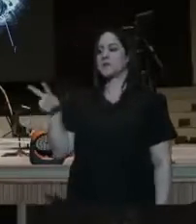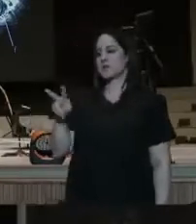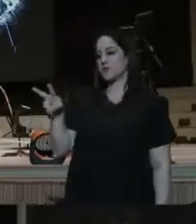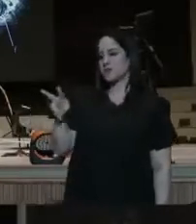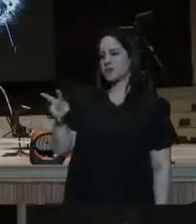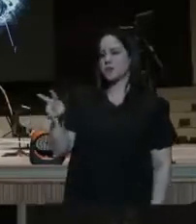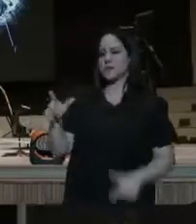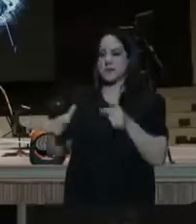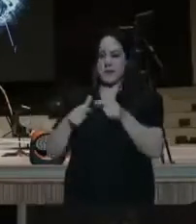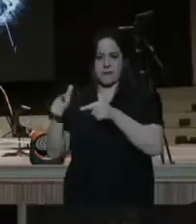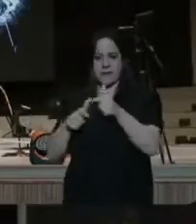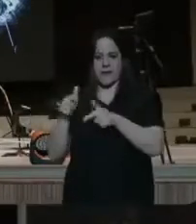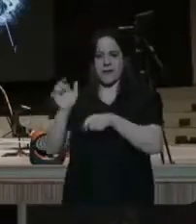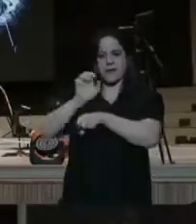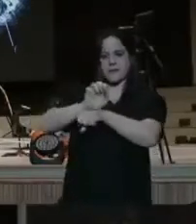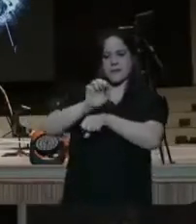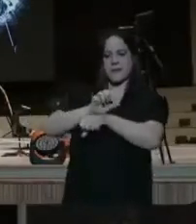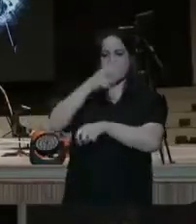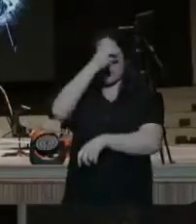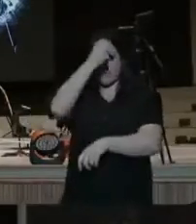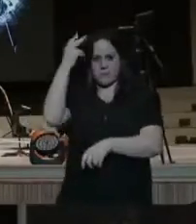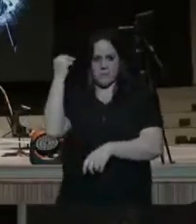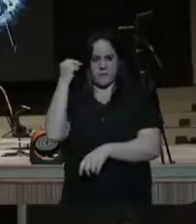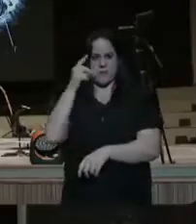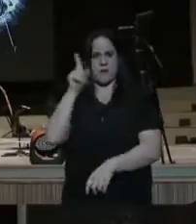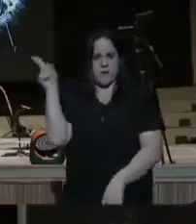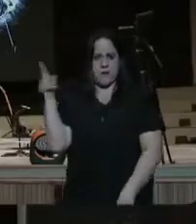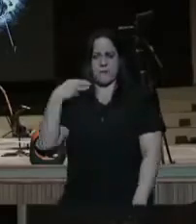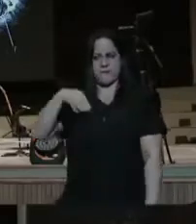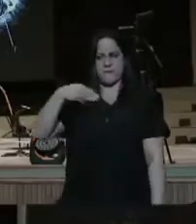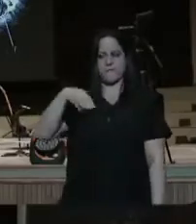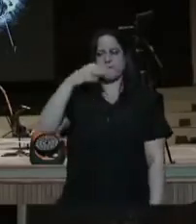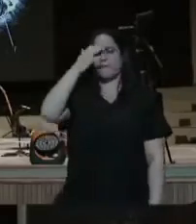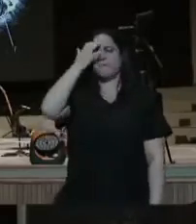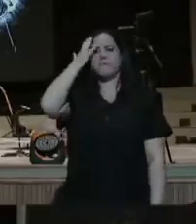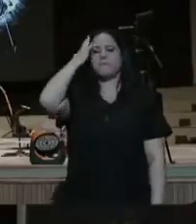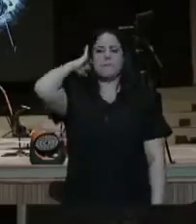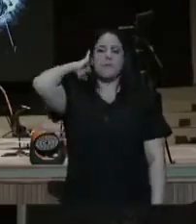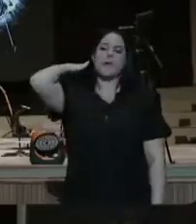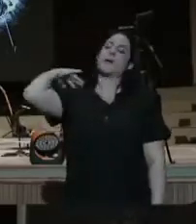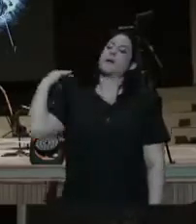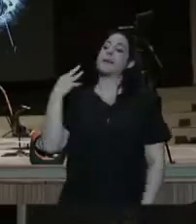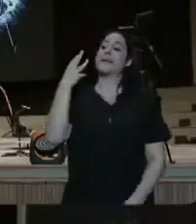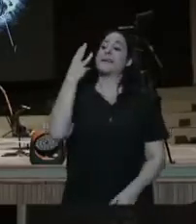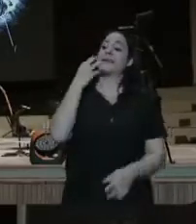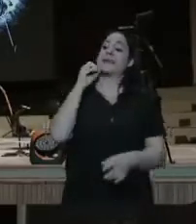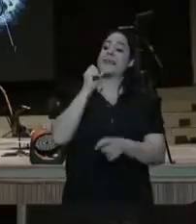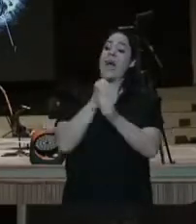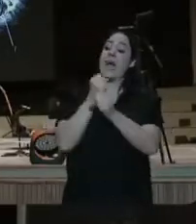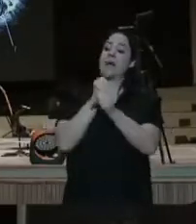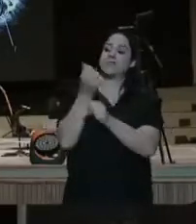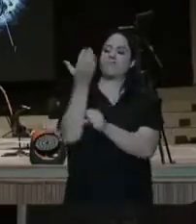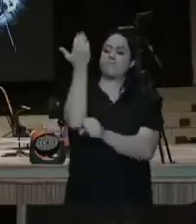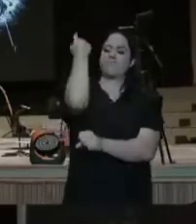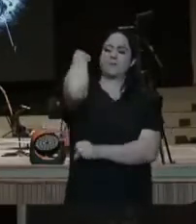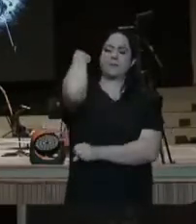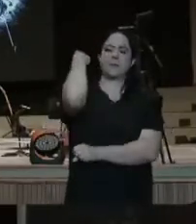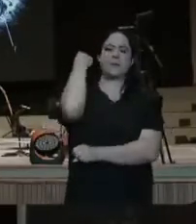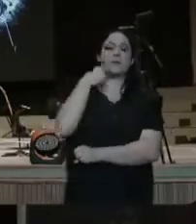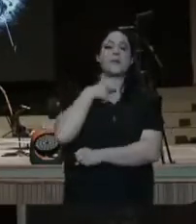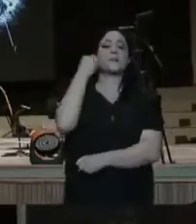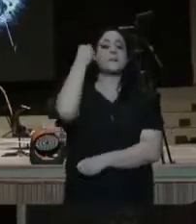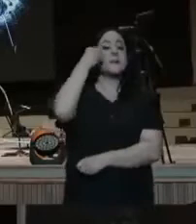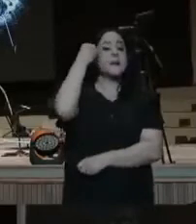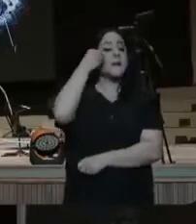funcionários públicos do estado da prefeitura lá no maranhão e 30 anos atrás tiveram experiência com deus em são